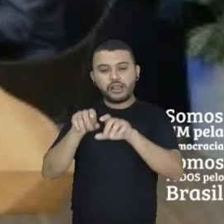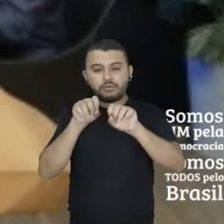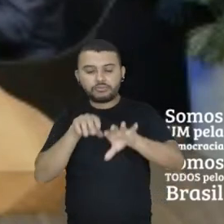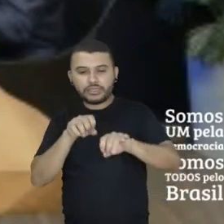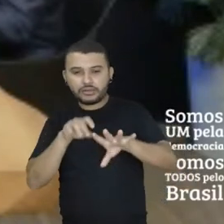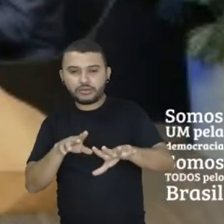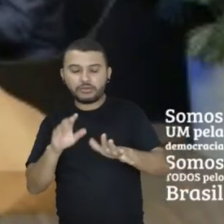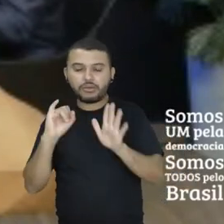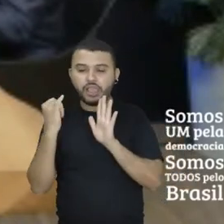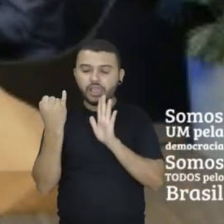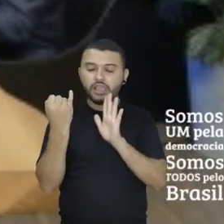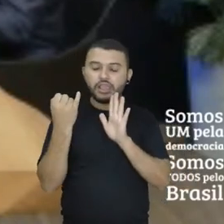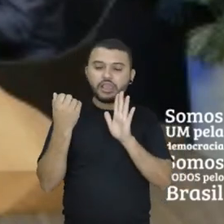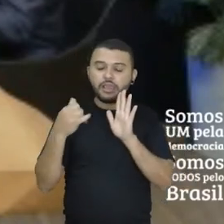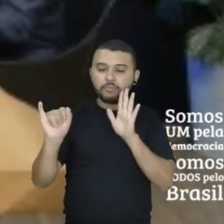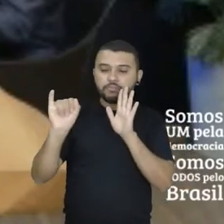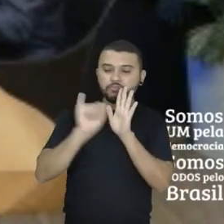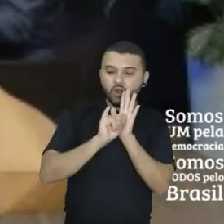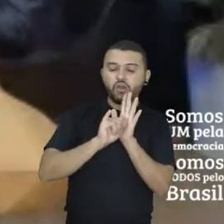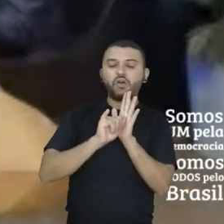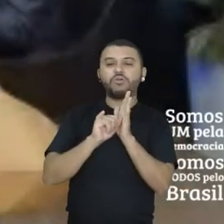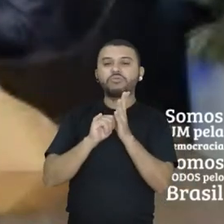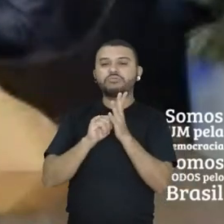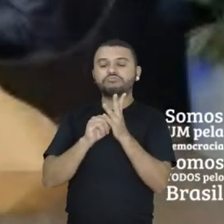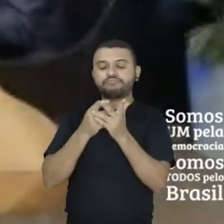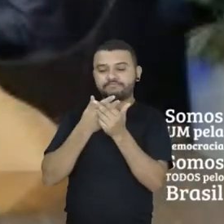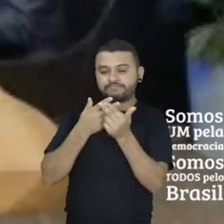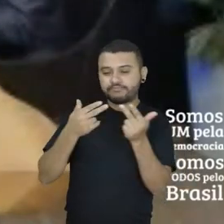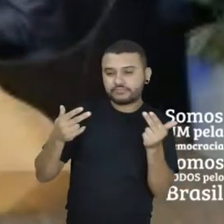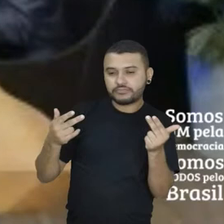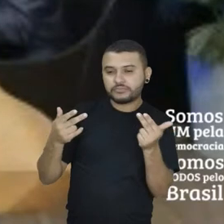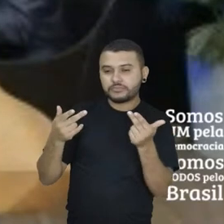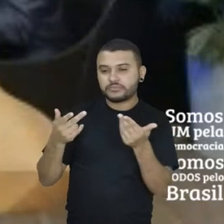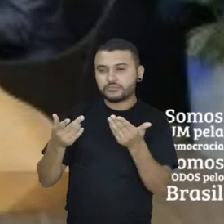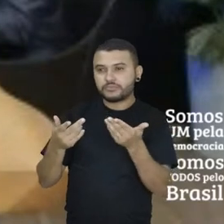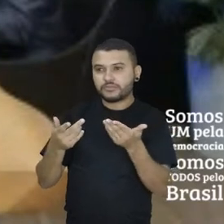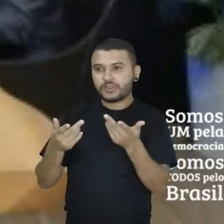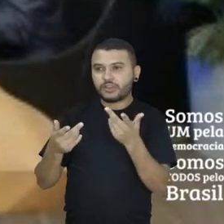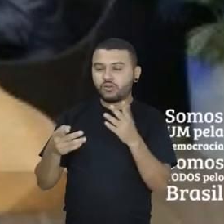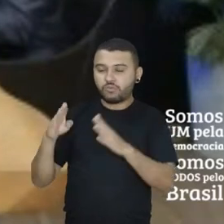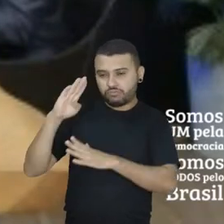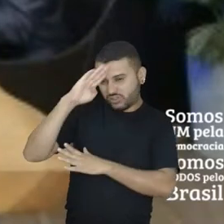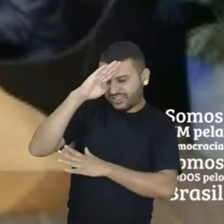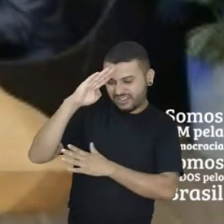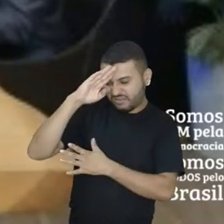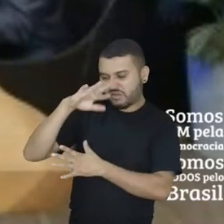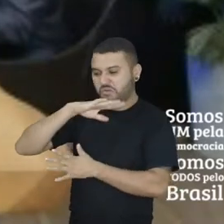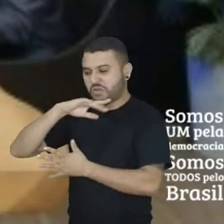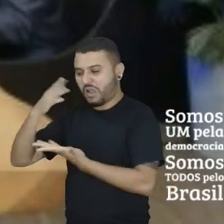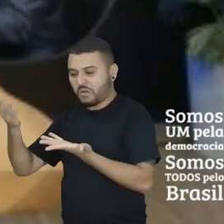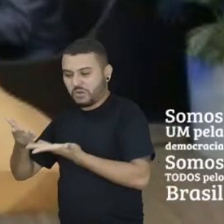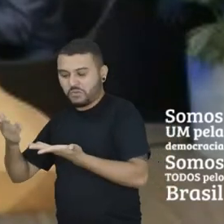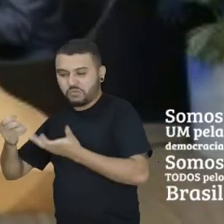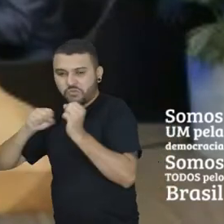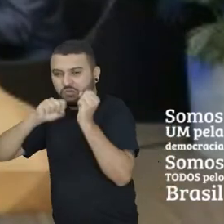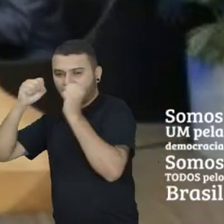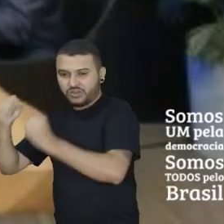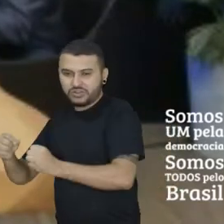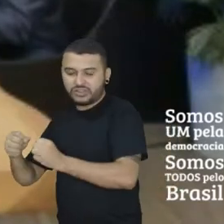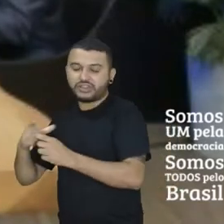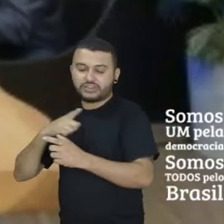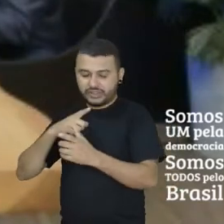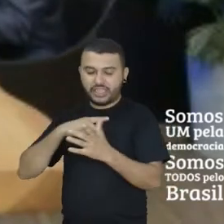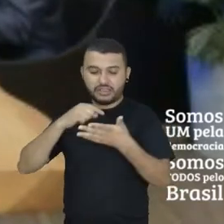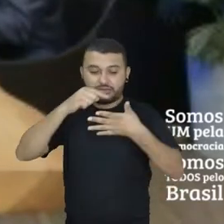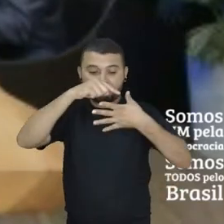identidade do brasileiro muito importante, foi totalmente destruída com a ascensão de Jair Bolsonaro ao poder. Todos os mecanismos